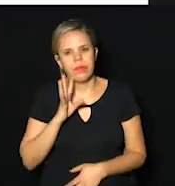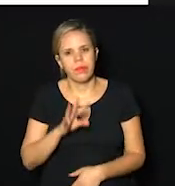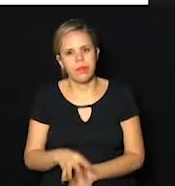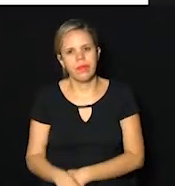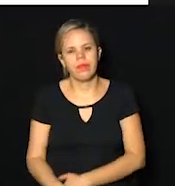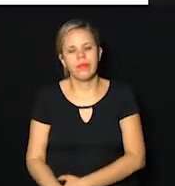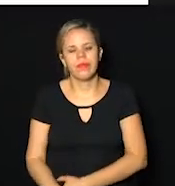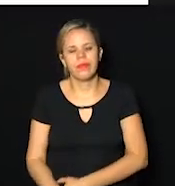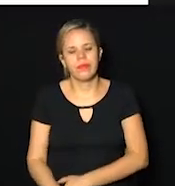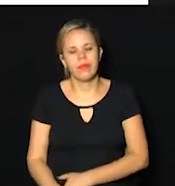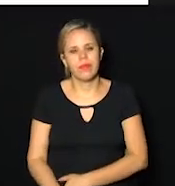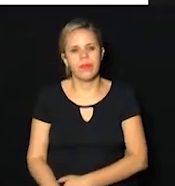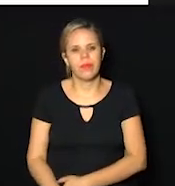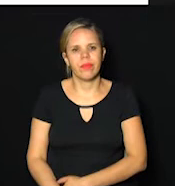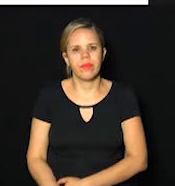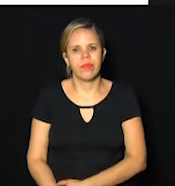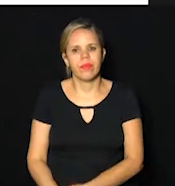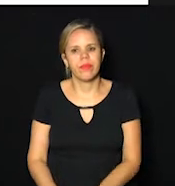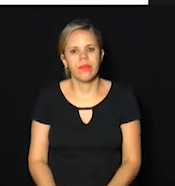aí.